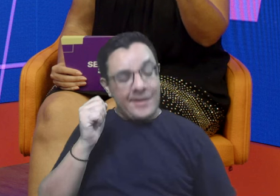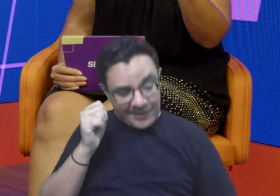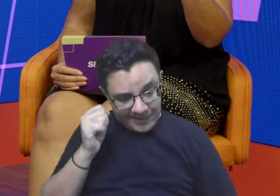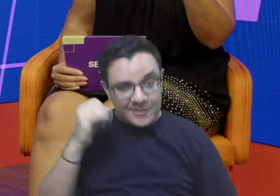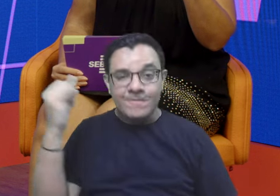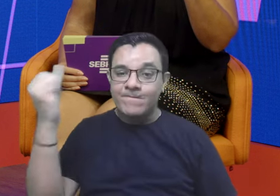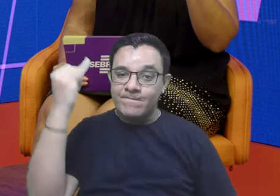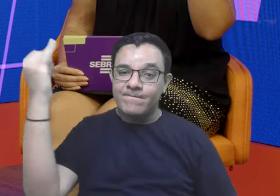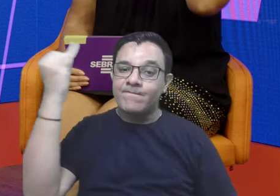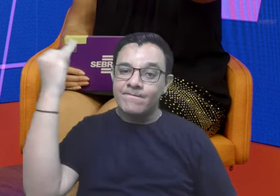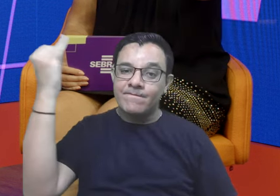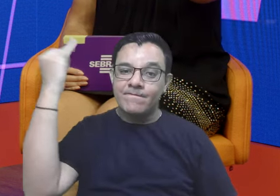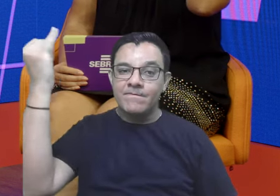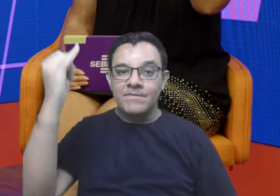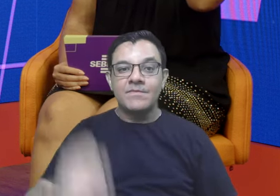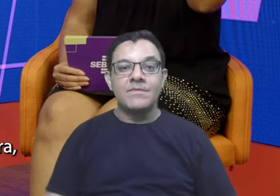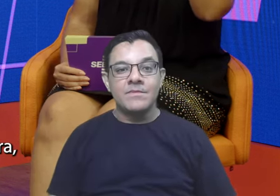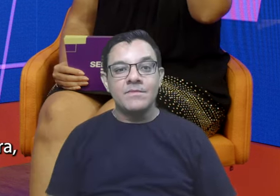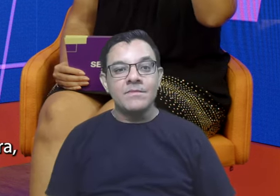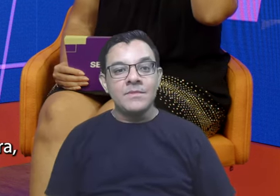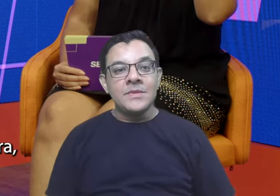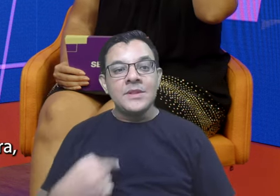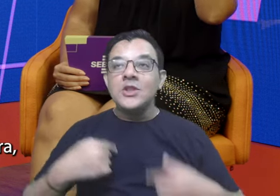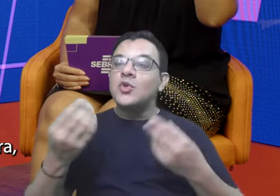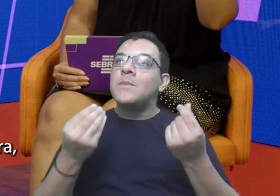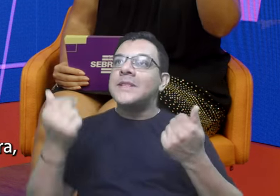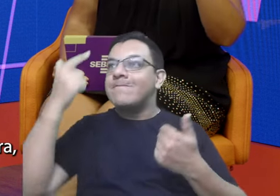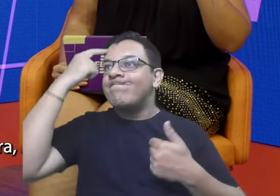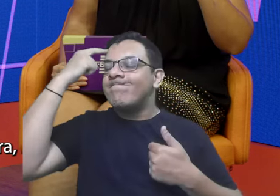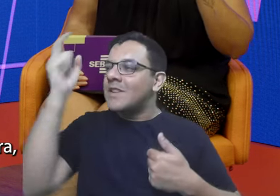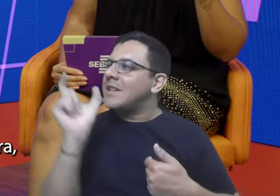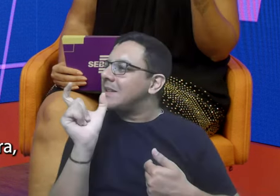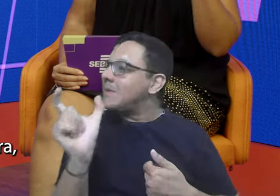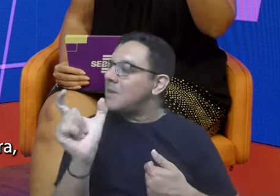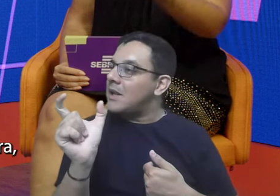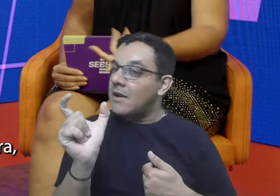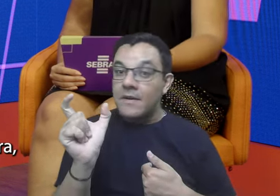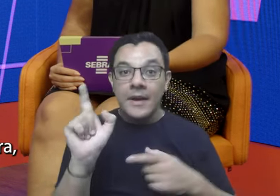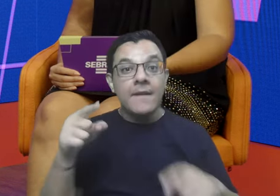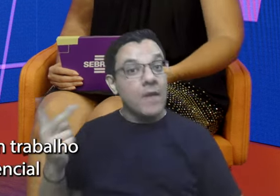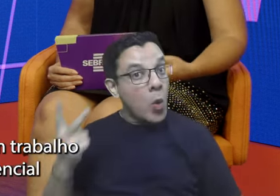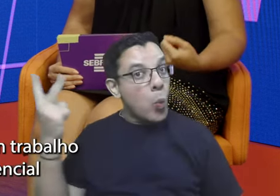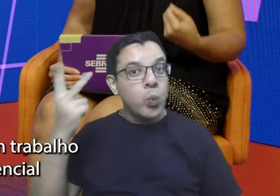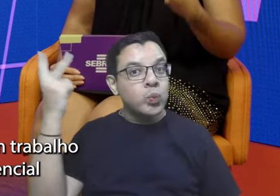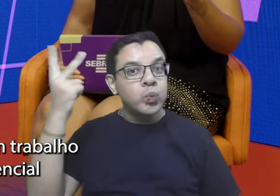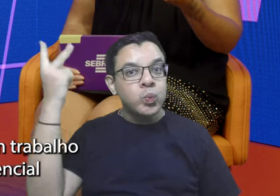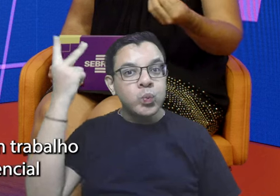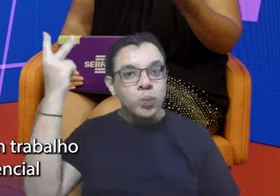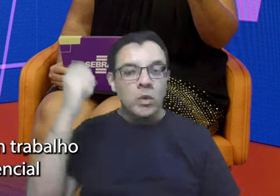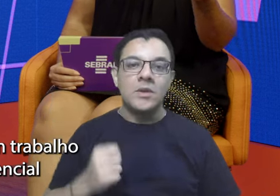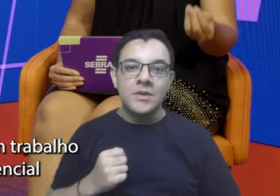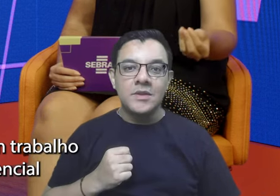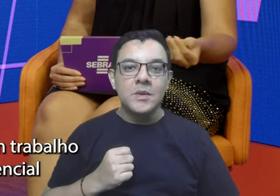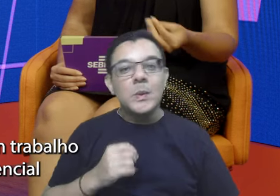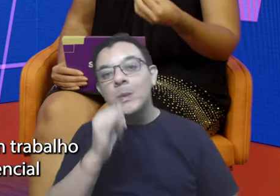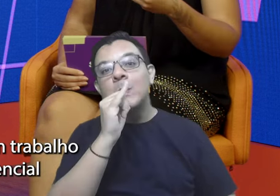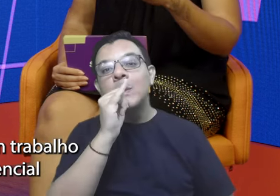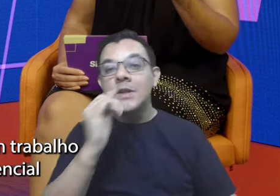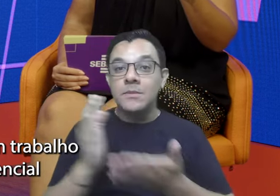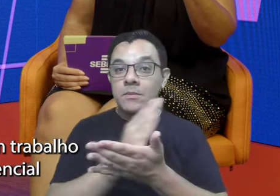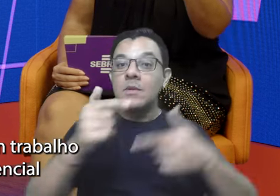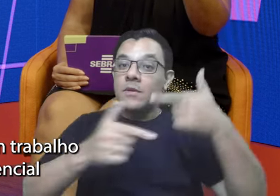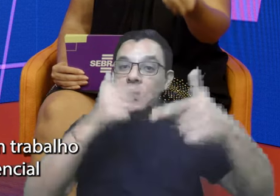olhar de Eu não eu tô perdendo a palavra mas valorização então por exemplo até mesmo